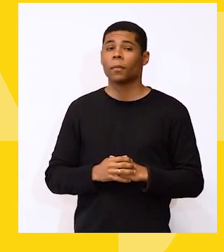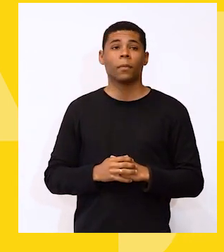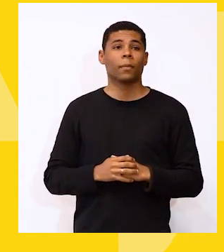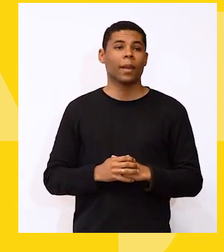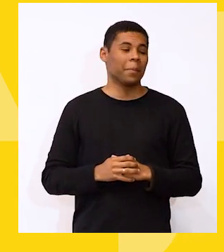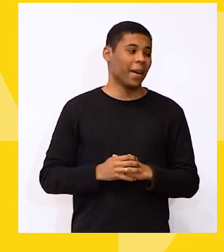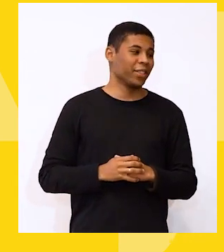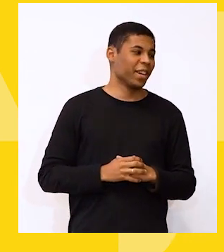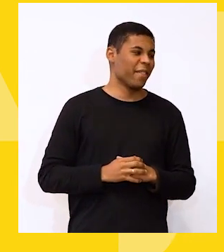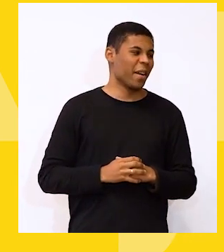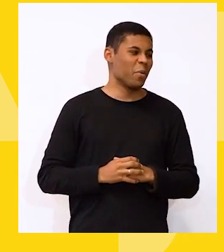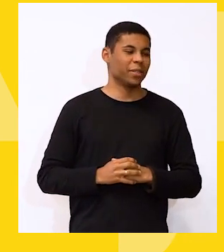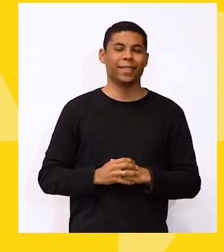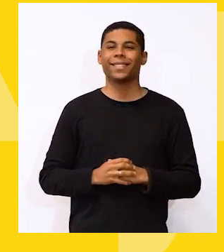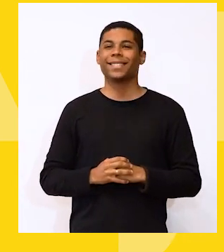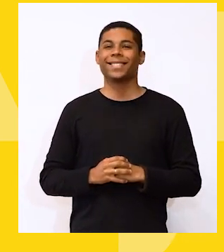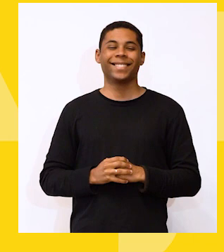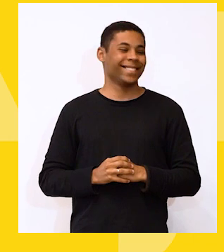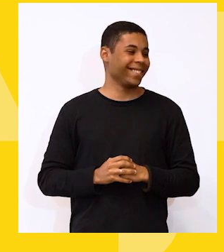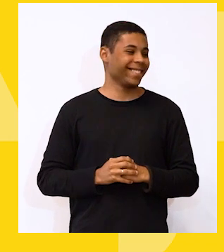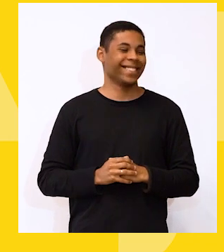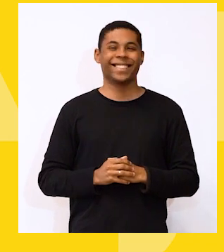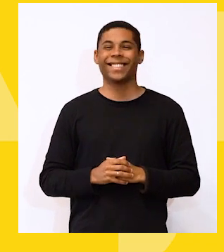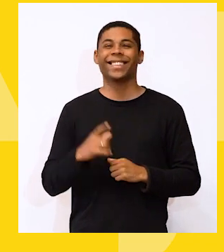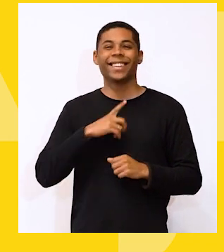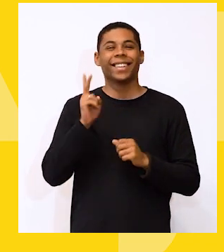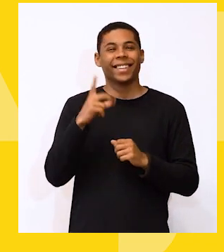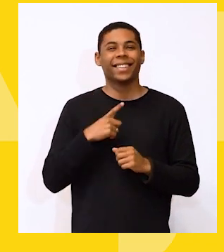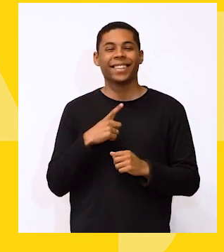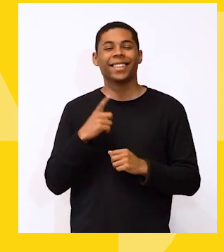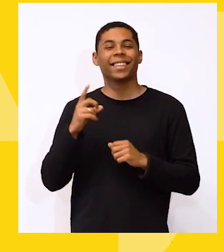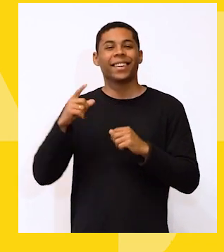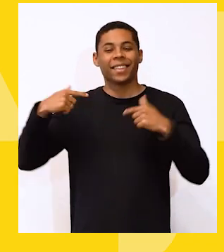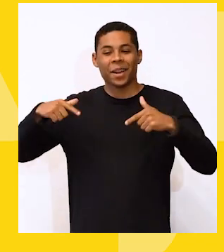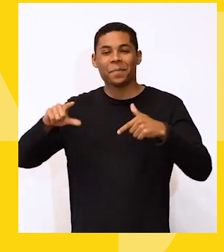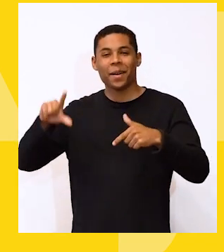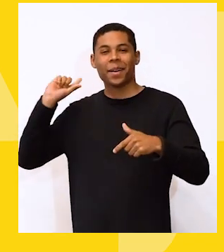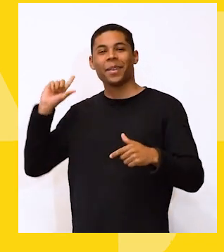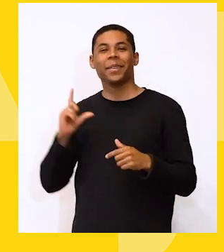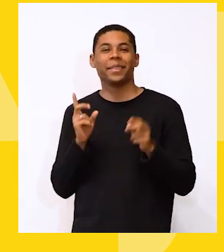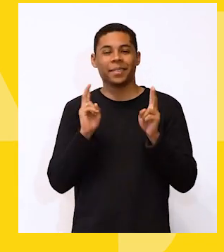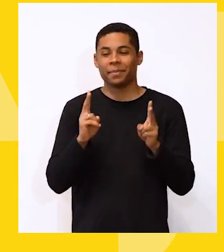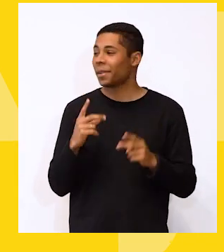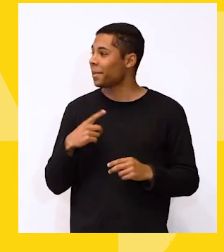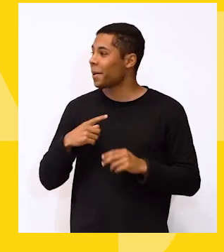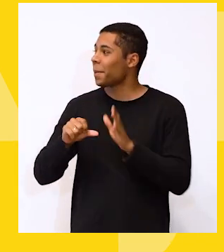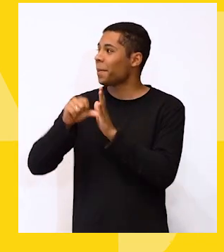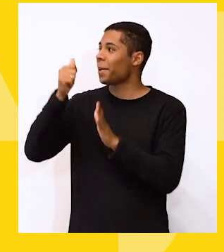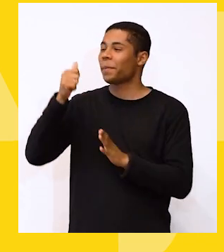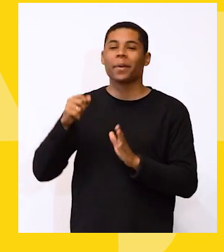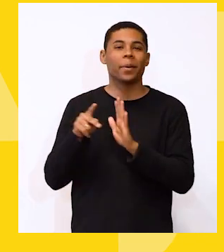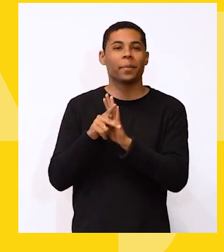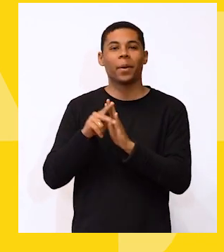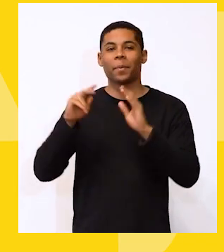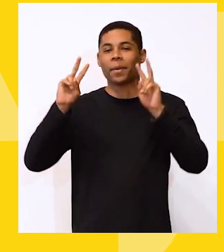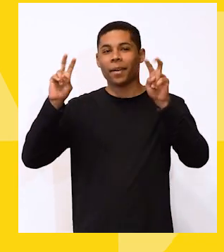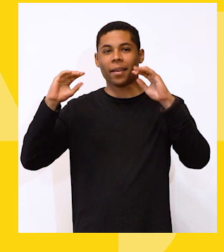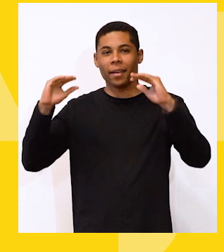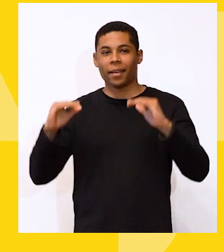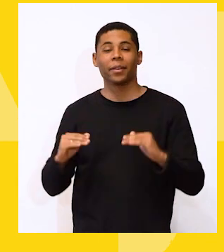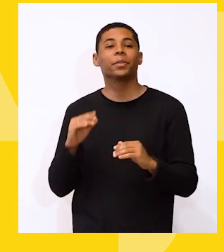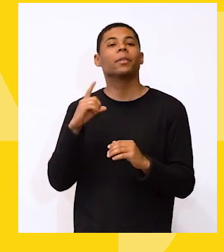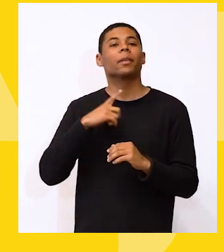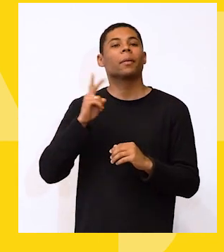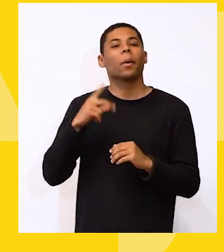altos explicativos a gente vai dar alguns exemplos aqui agenda que é o final do trabalho o primeiro trabalho né o resultado final do eixo obtido a partir